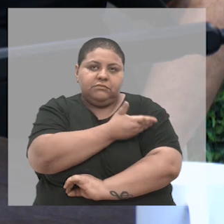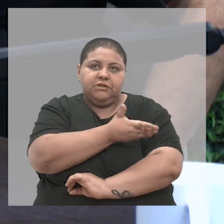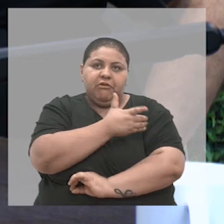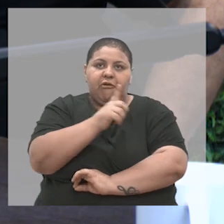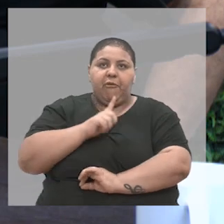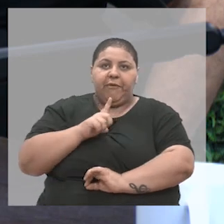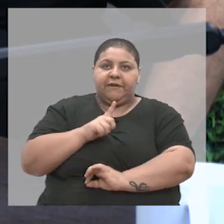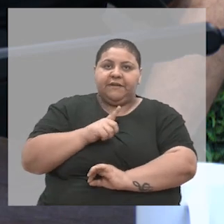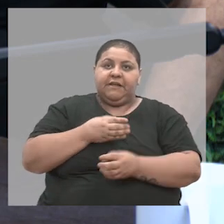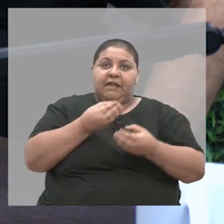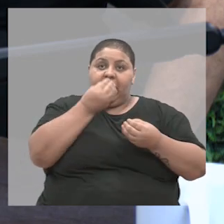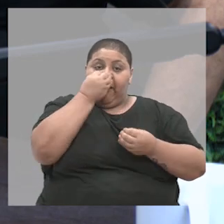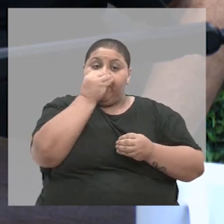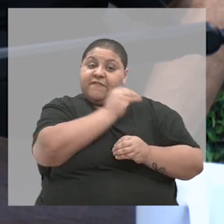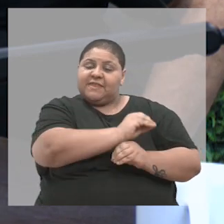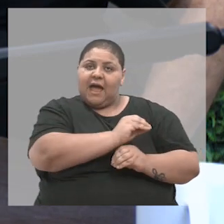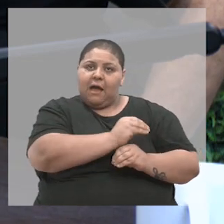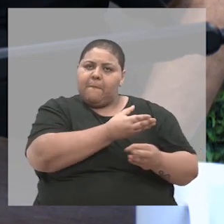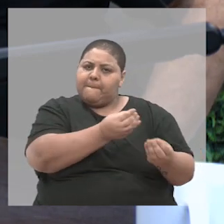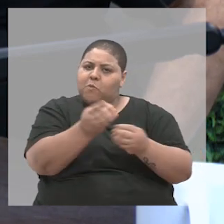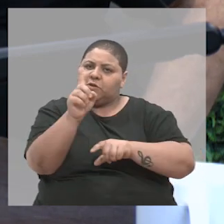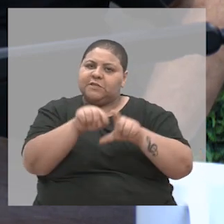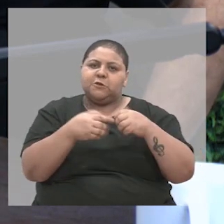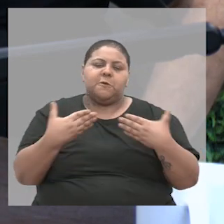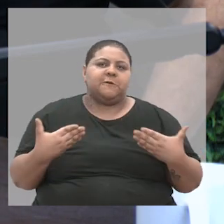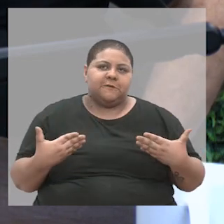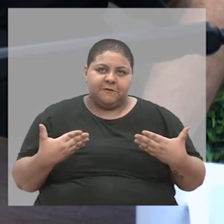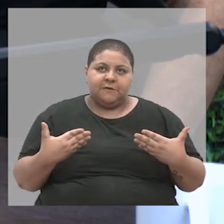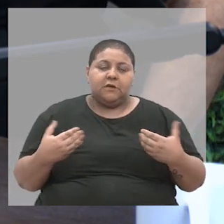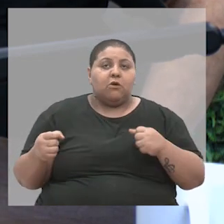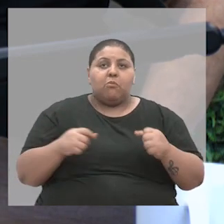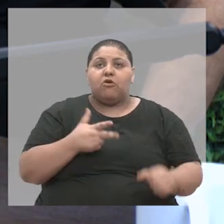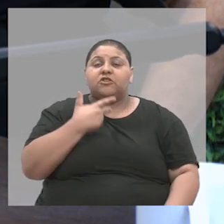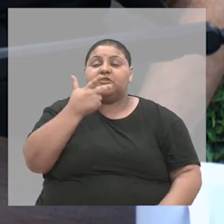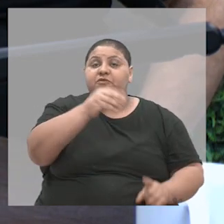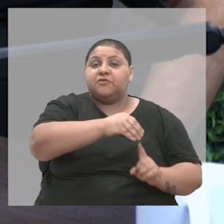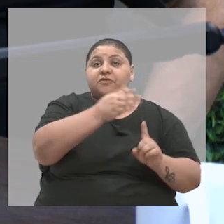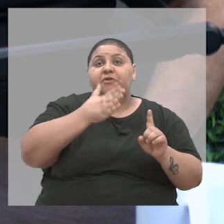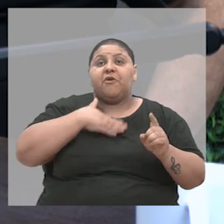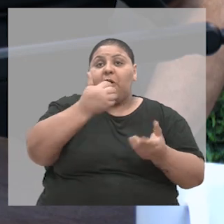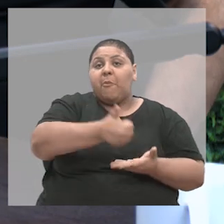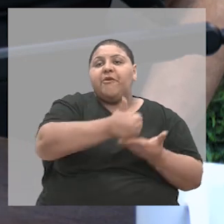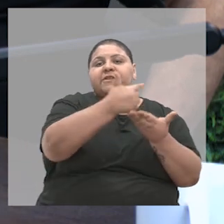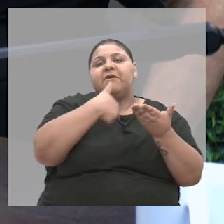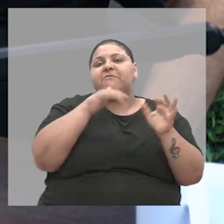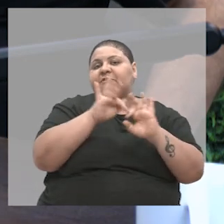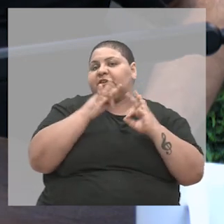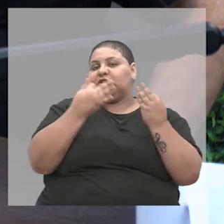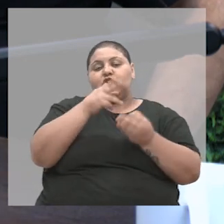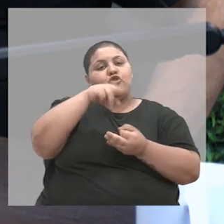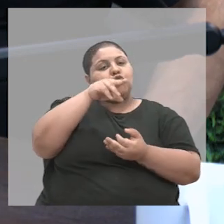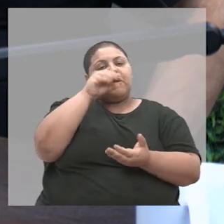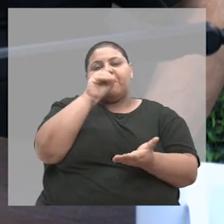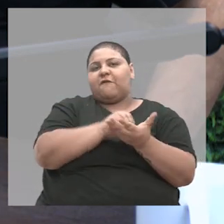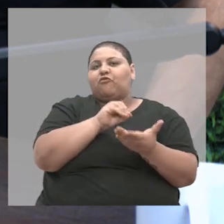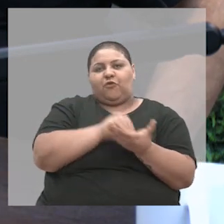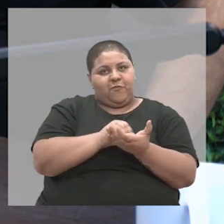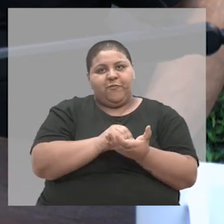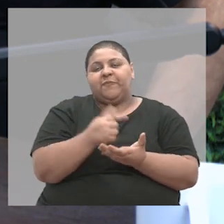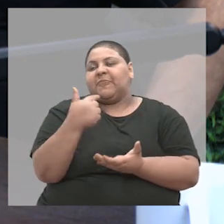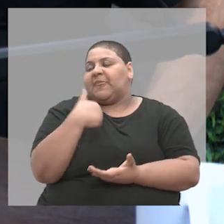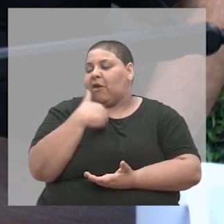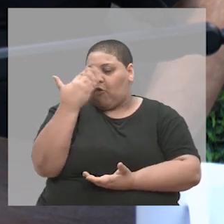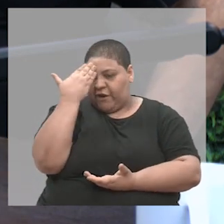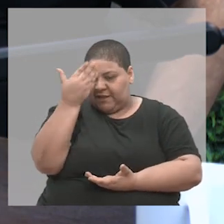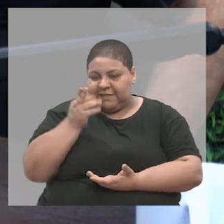coisas. Às vezes, e eu posso dizer que o principal para mim foi o apoio da minha família, que nunca faltou. Isso aí eu tenho que agradecer sempre meu